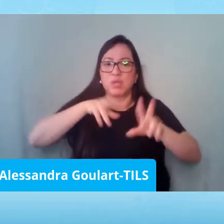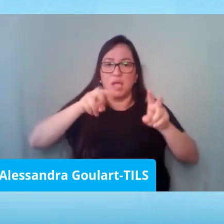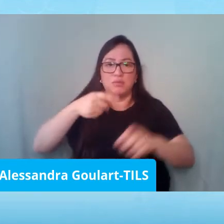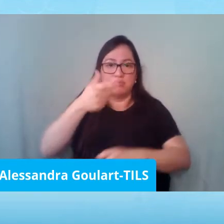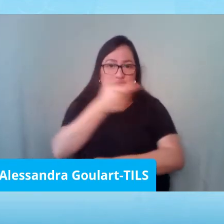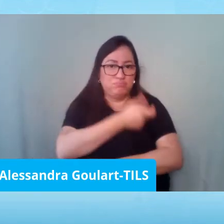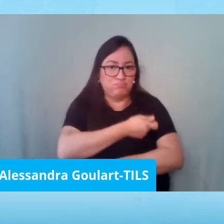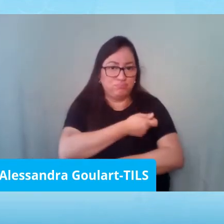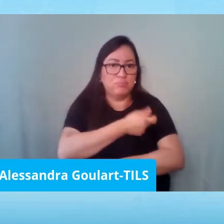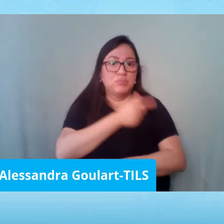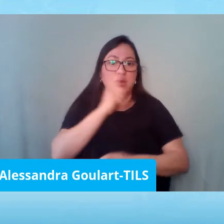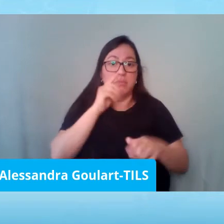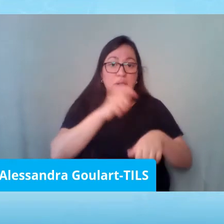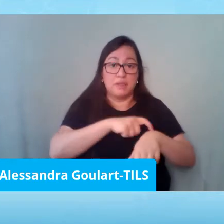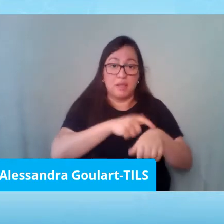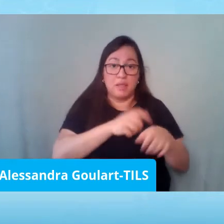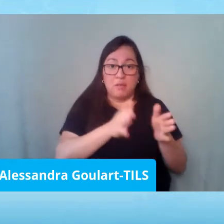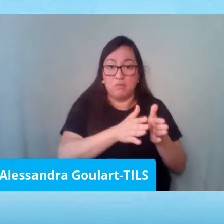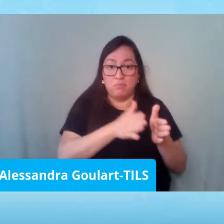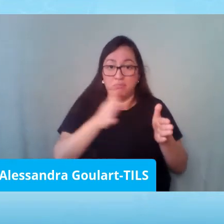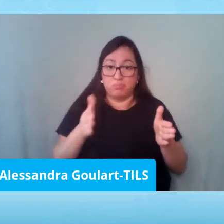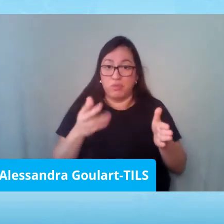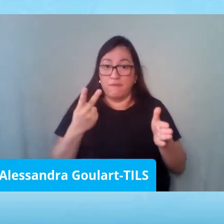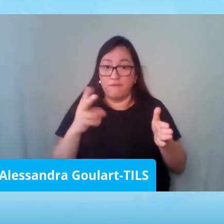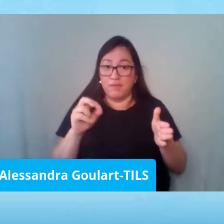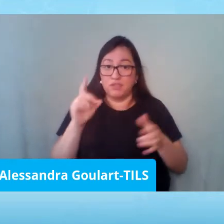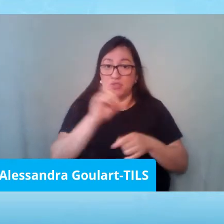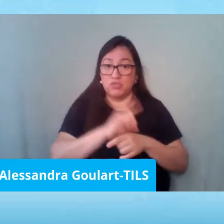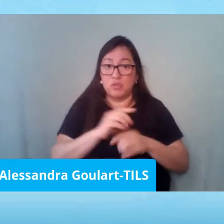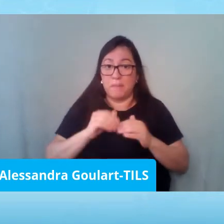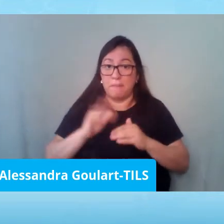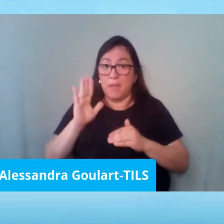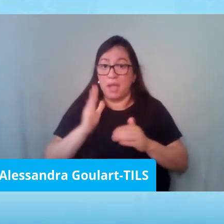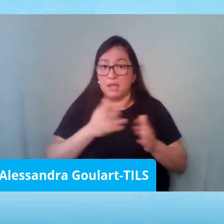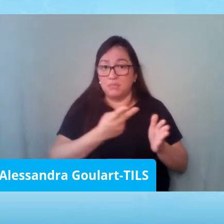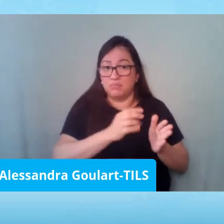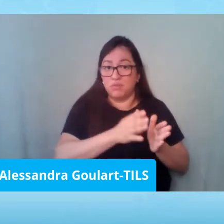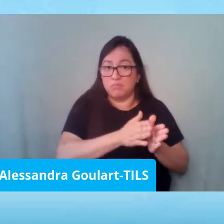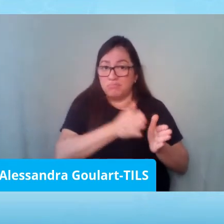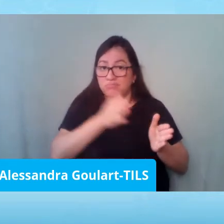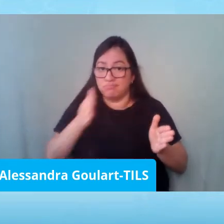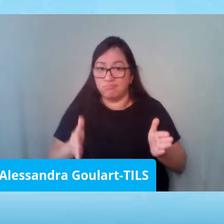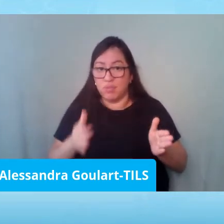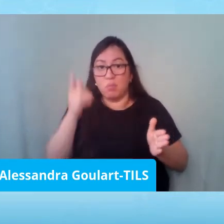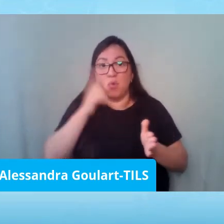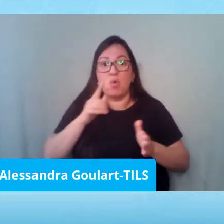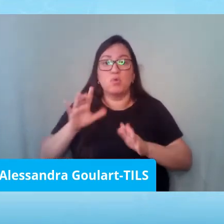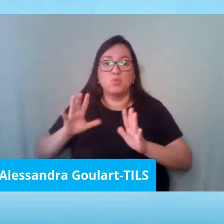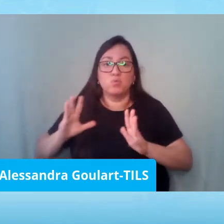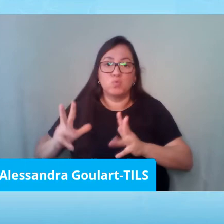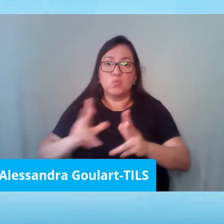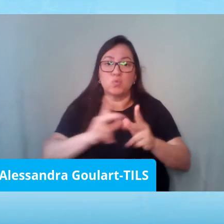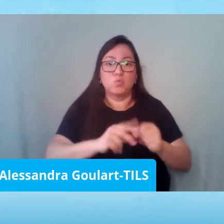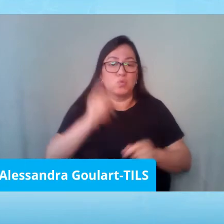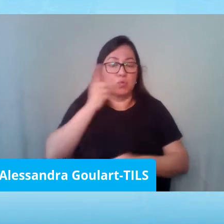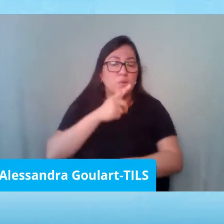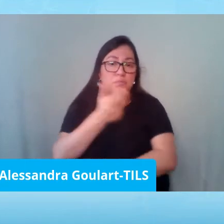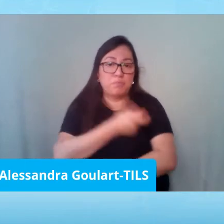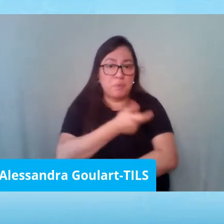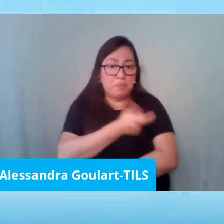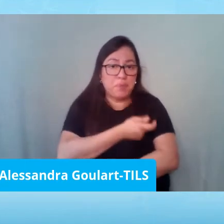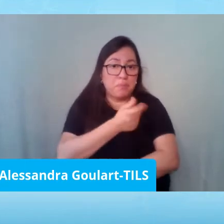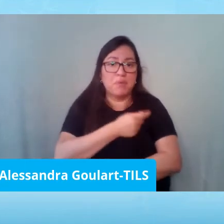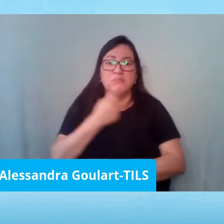ela foi prorrogada por mais, acho que 20 dias, para que a gente tentasse alcançar a cobertura vacinal. Então, a gente tem tido coberturas vacinais